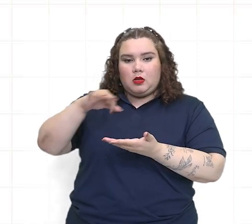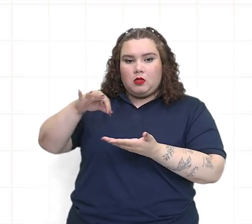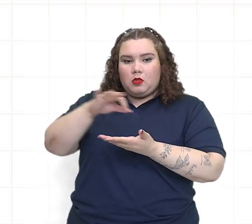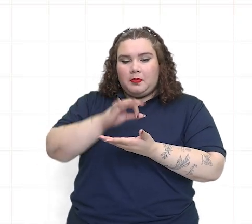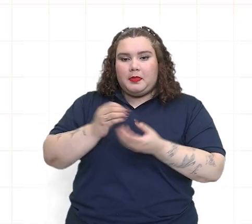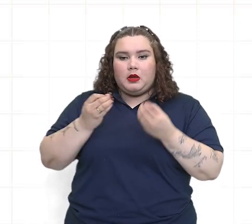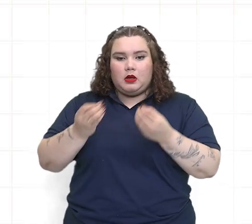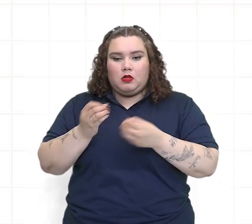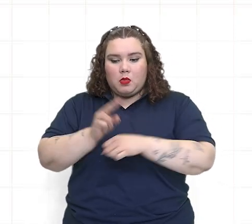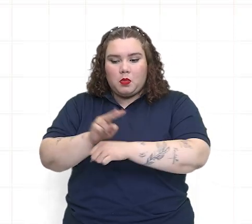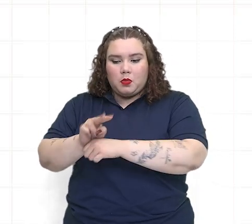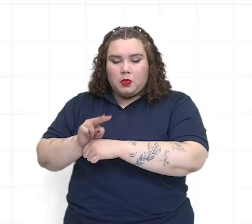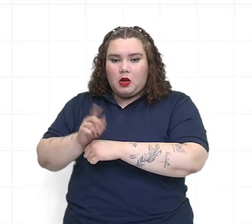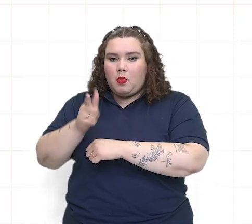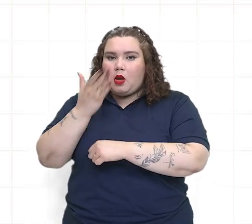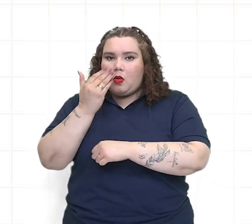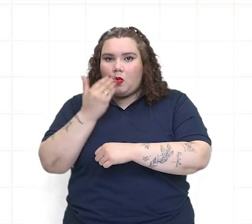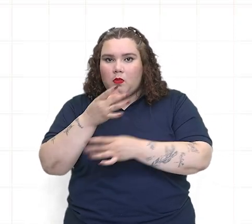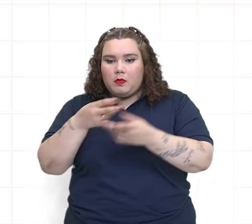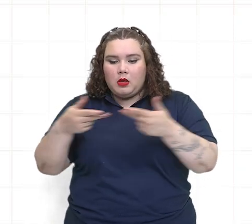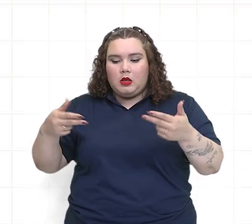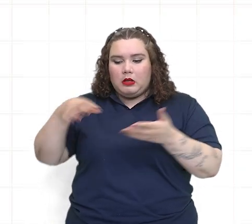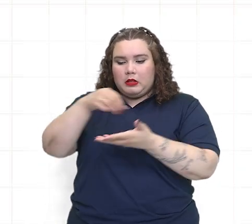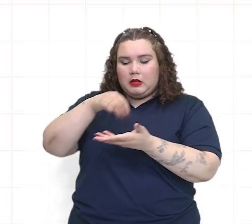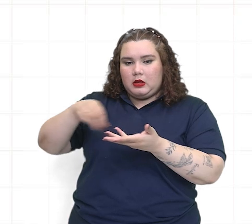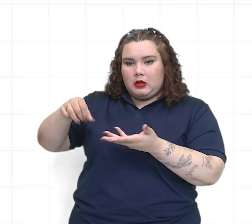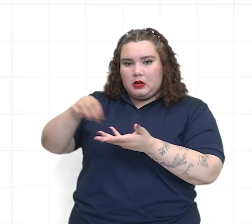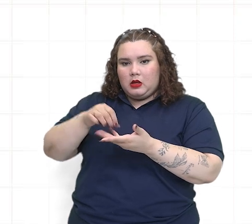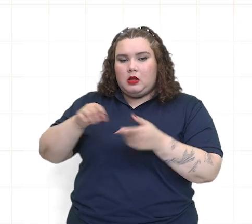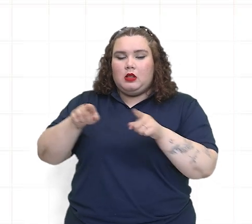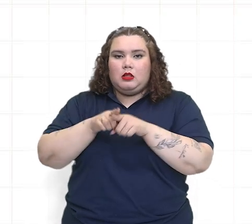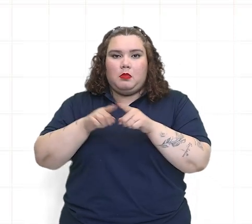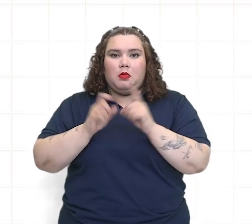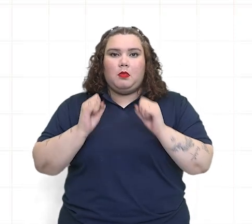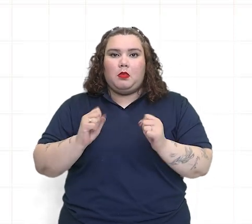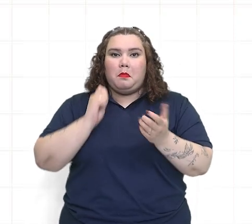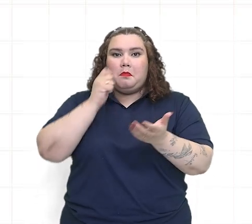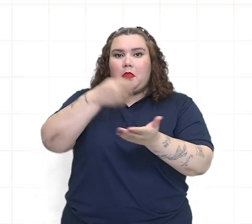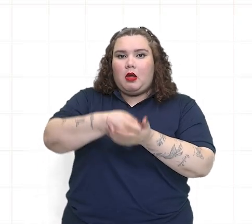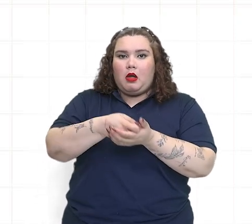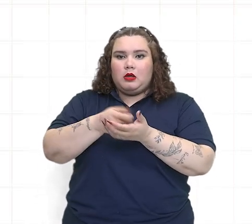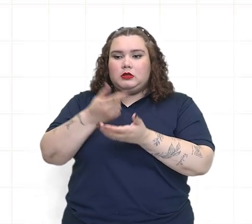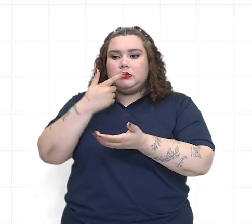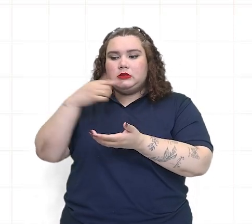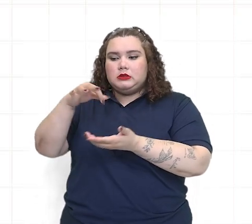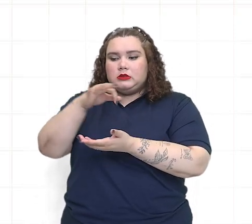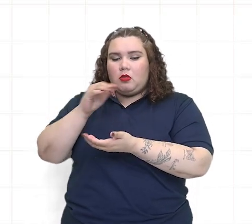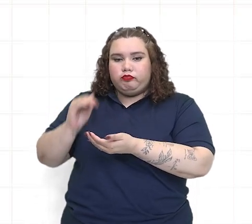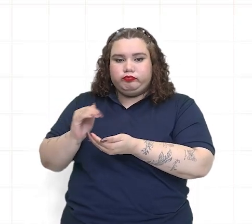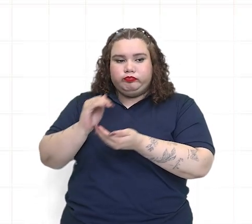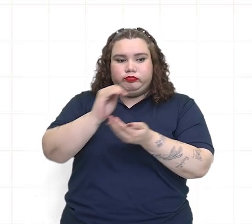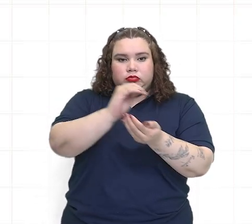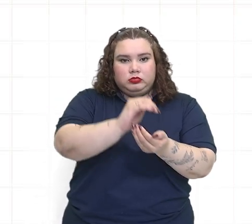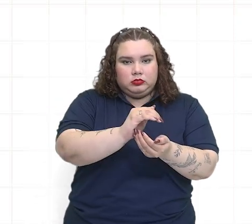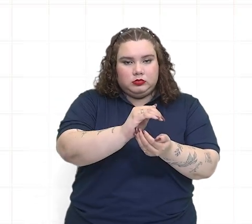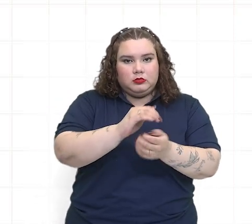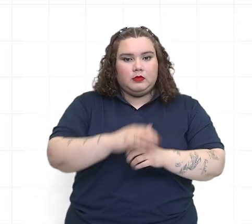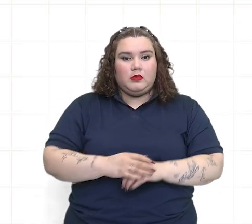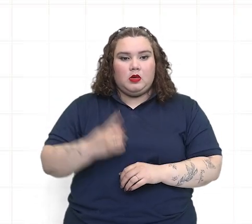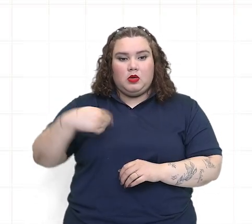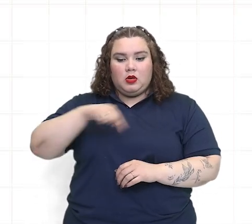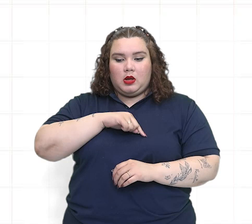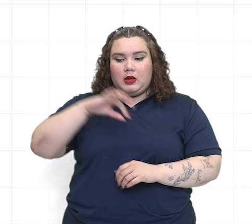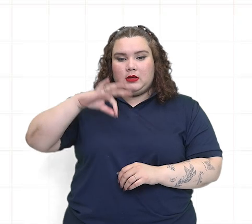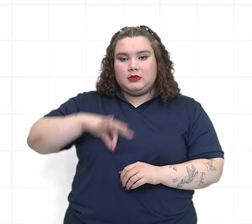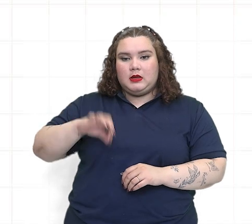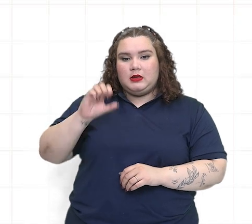era usado para conservar alimentos e como meio de pagamento. Inclusive, olha só, a gente recebe um